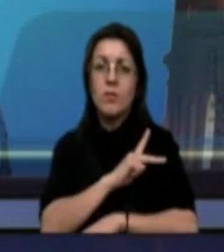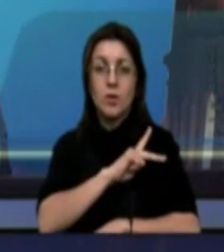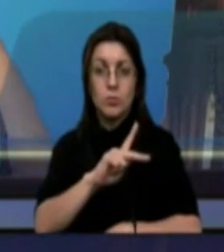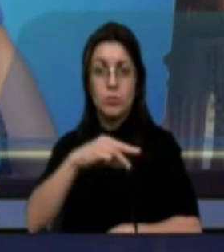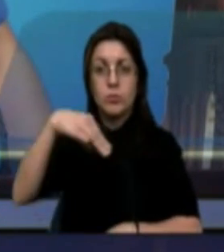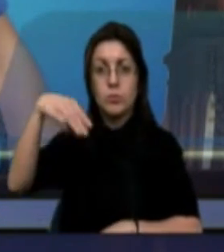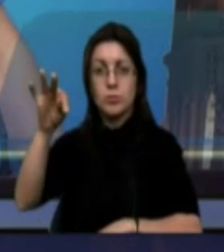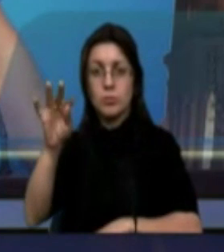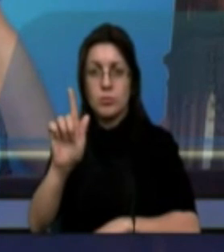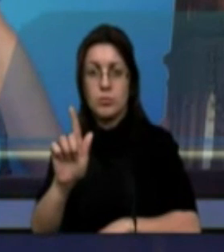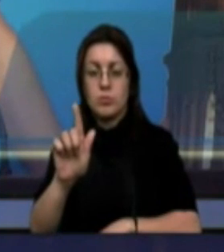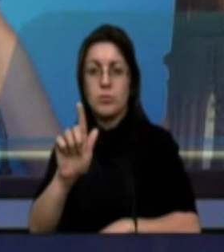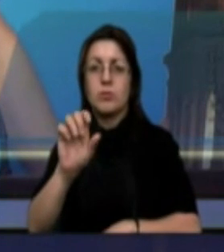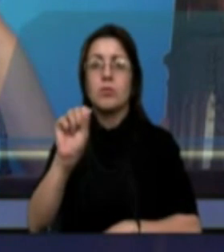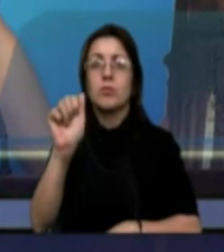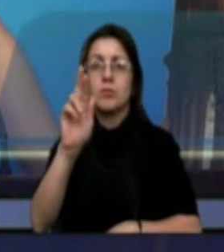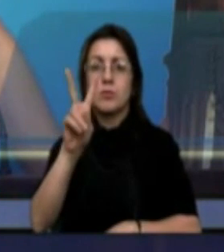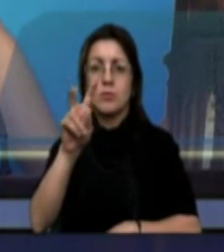MTG, o senhor Savariz,